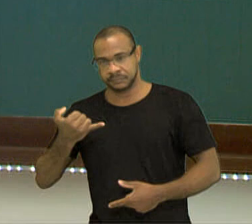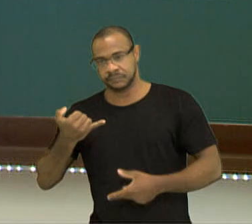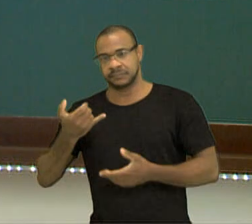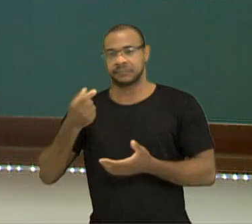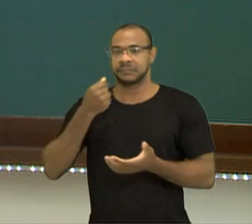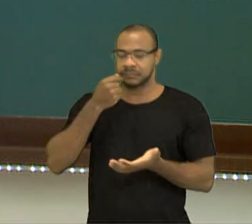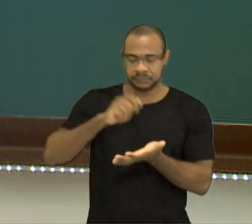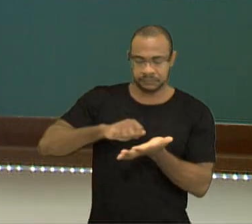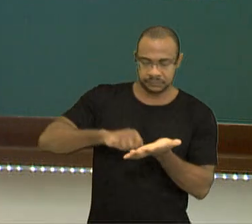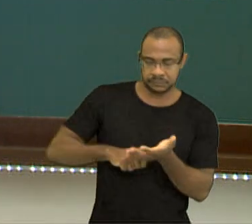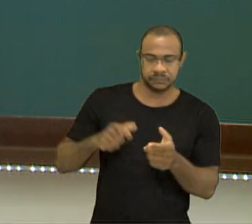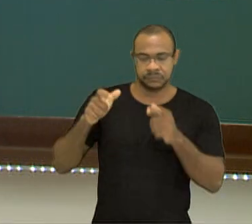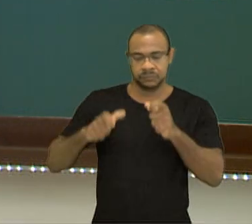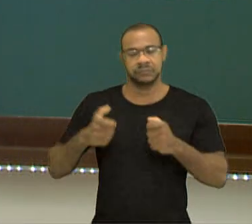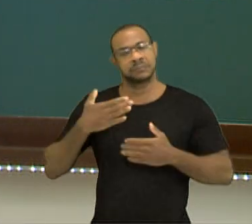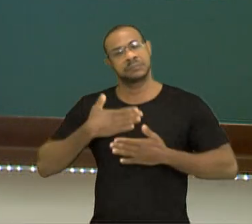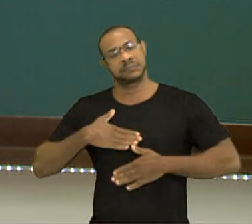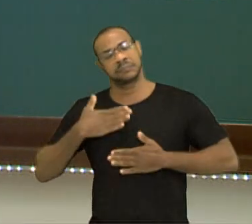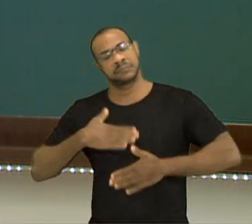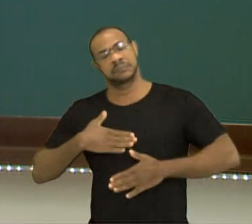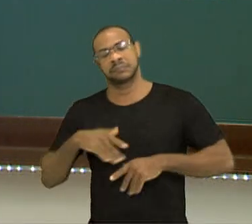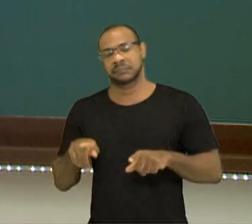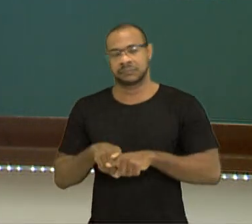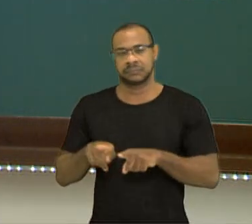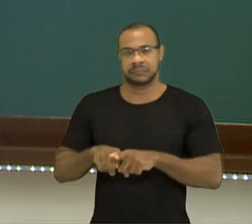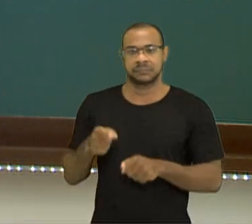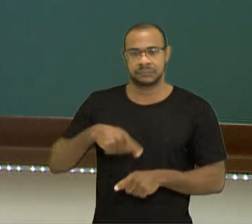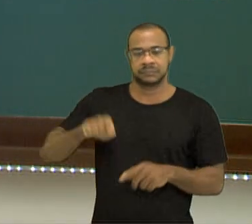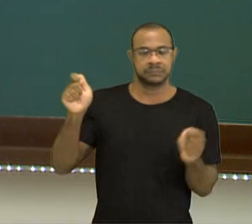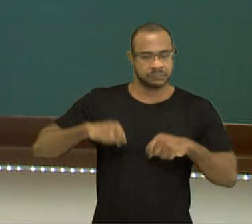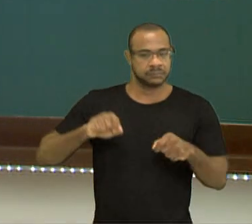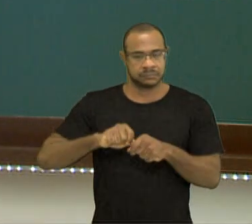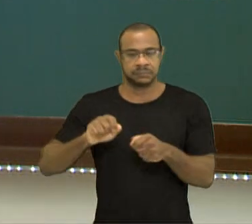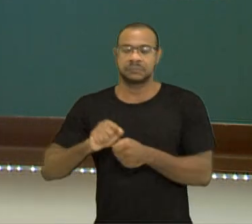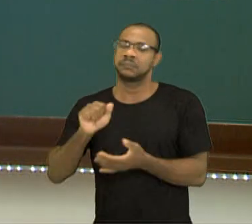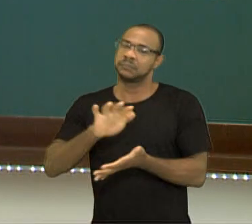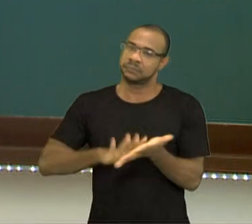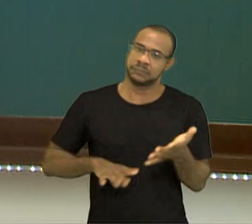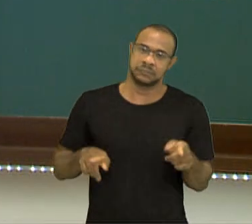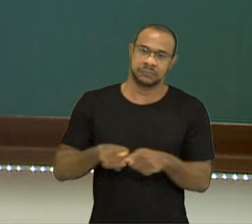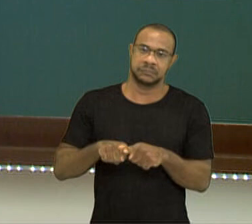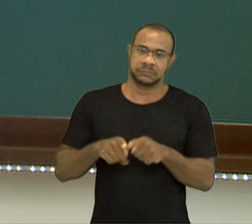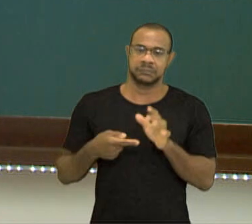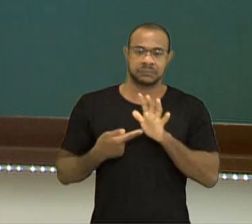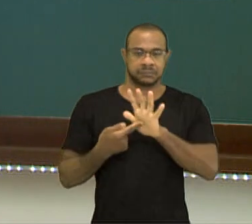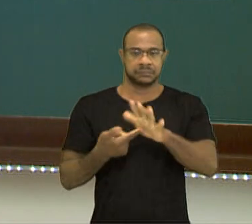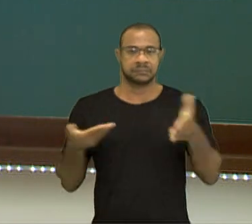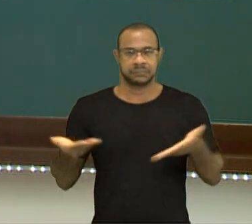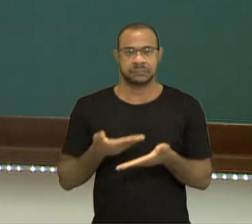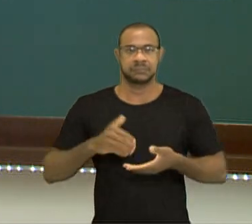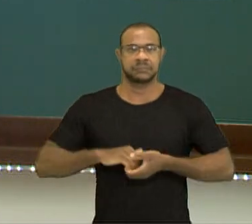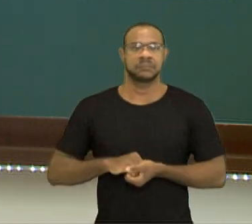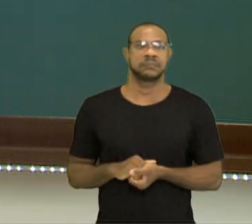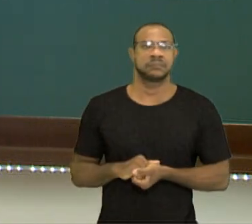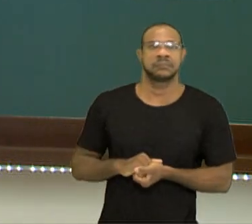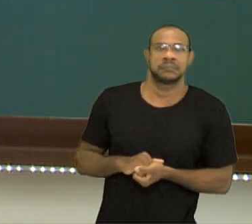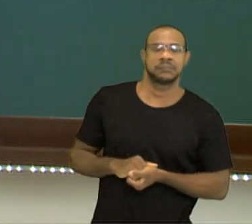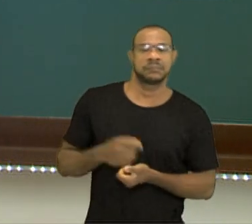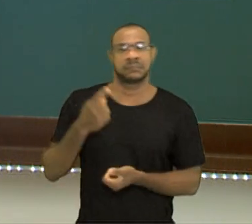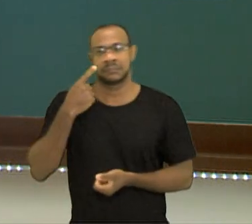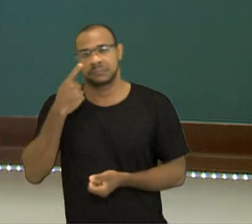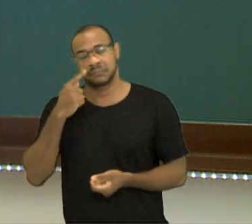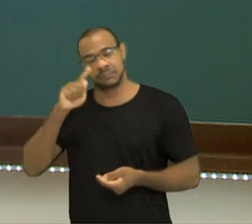lugar confortável, tranquilo, silencioso, para que vocês possam fazer aqui as atividades que eu vou propor, ok? Bora ver os